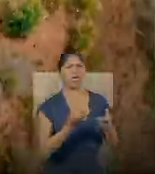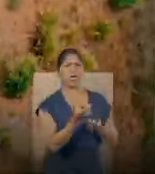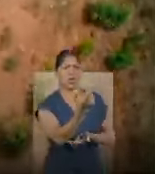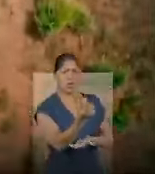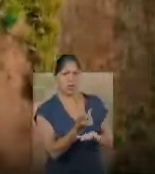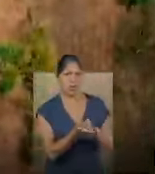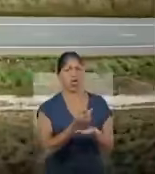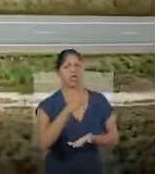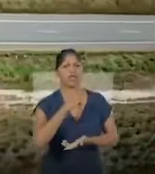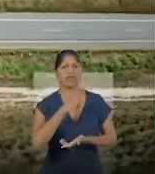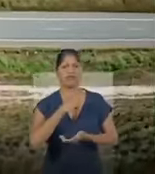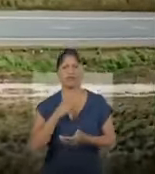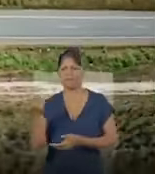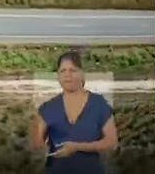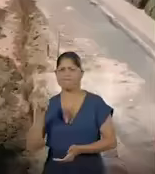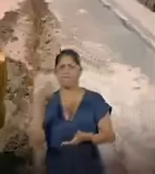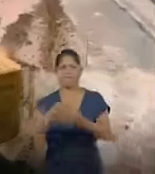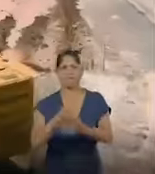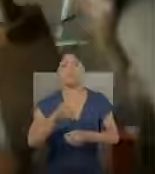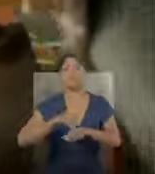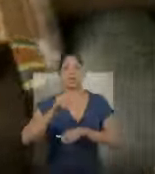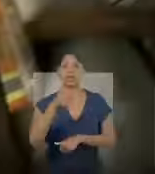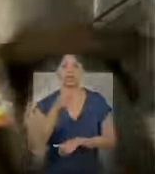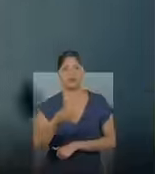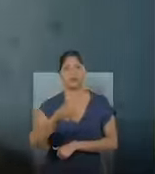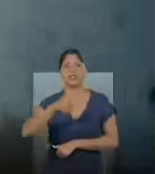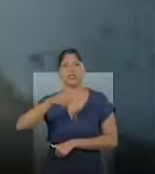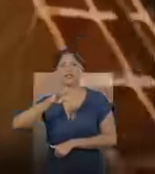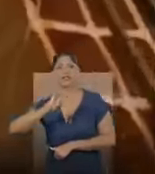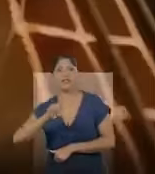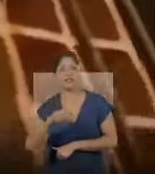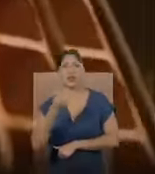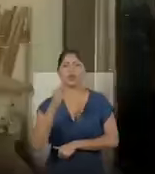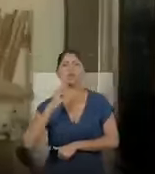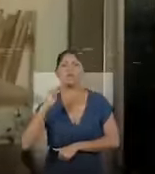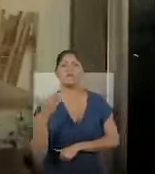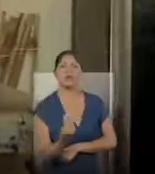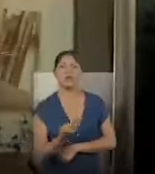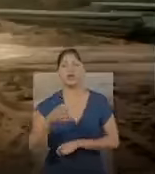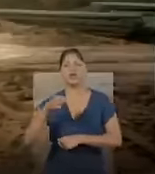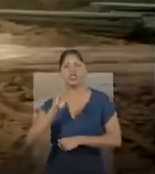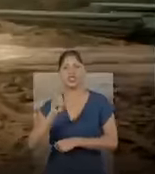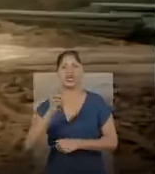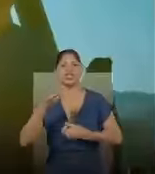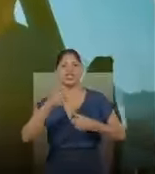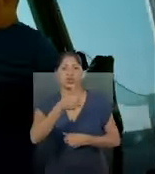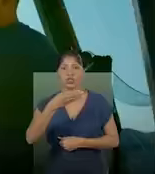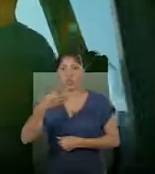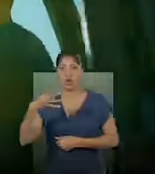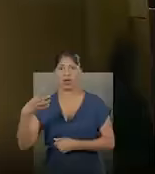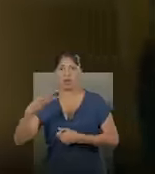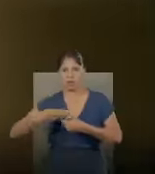econômica. Investimos mais de 8 bilhões de reais em obras públicas em todos os 144